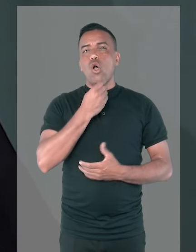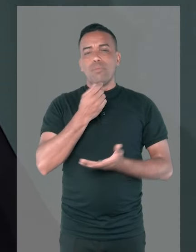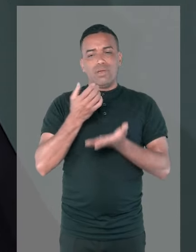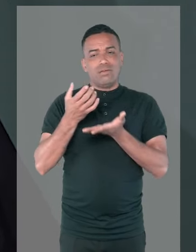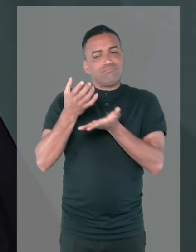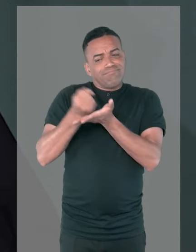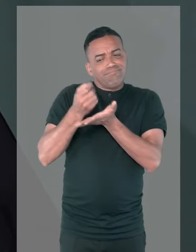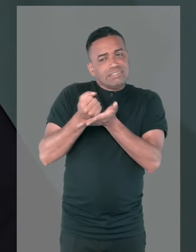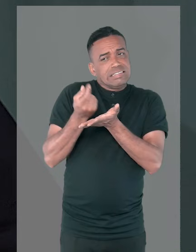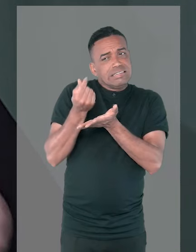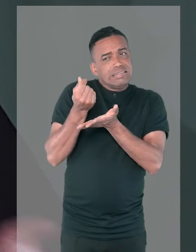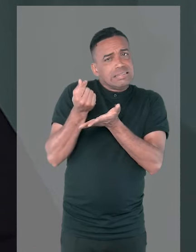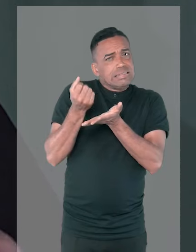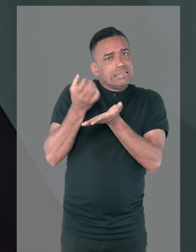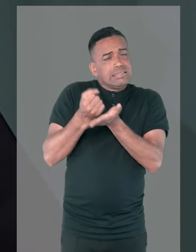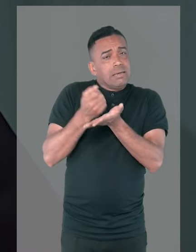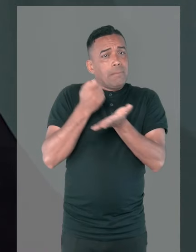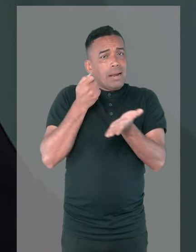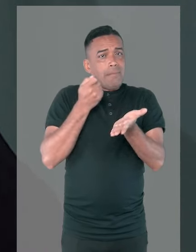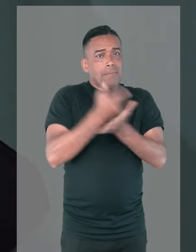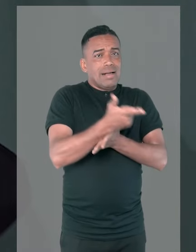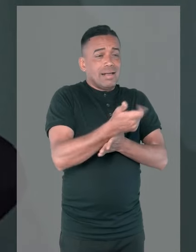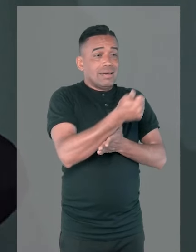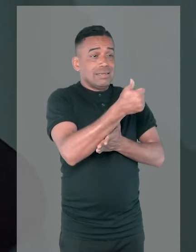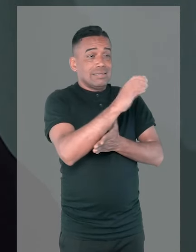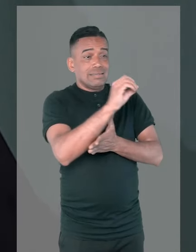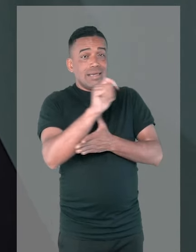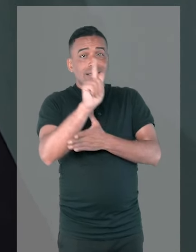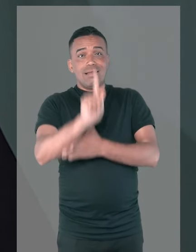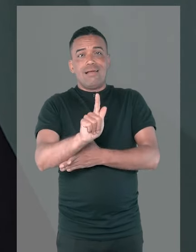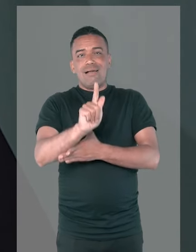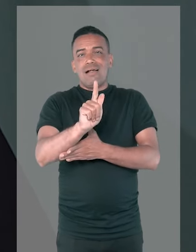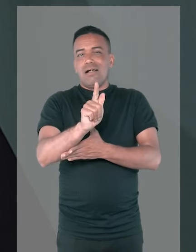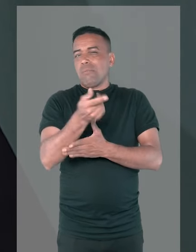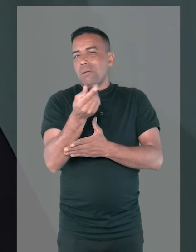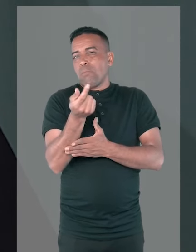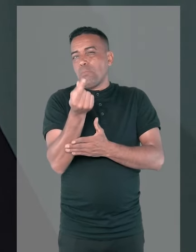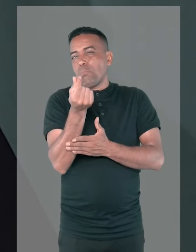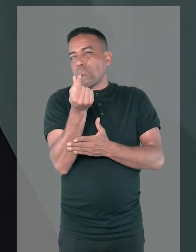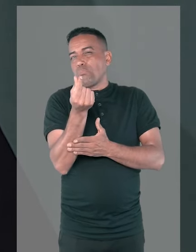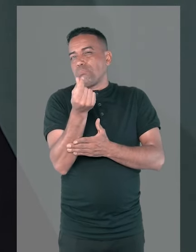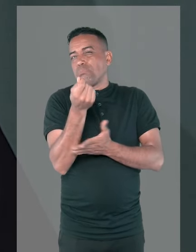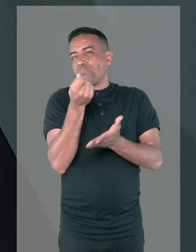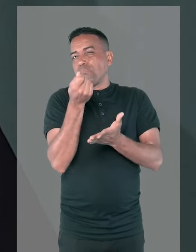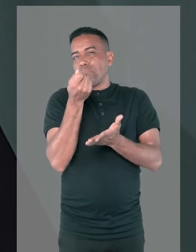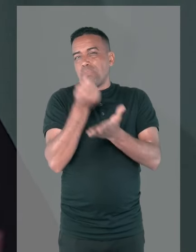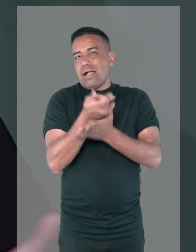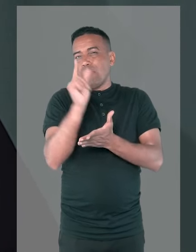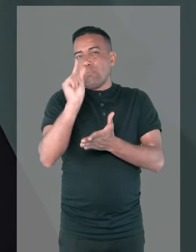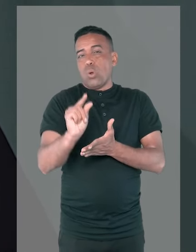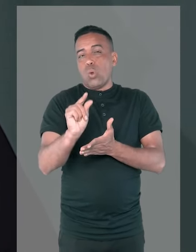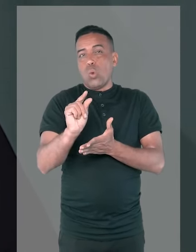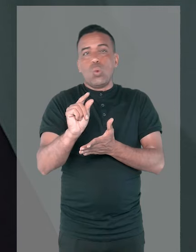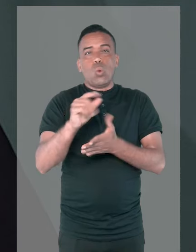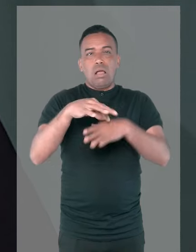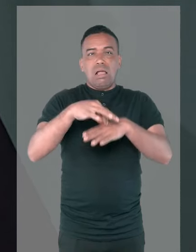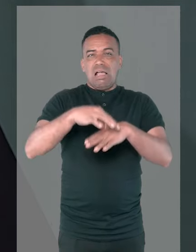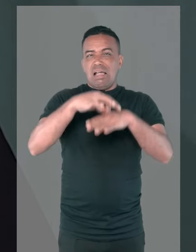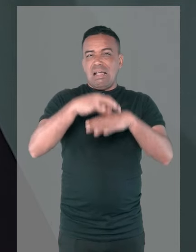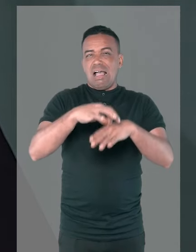para pagar 100 gramas de uma carne de quinta também não está se preocupando se o que